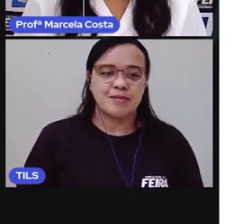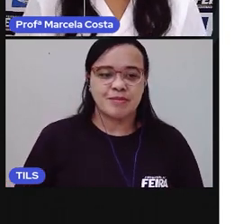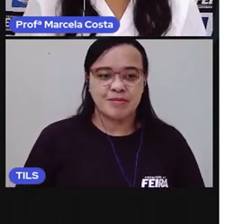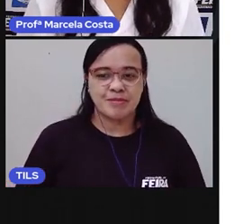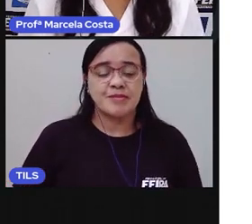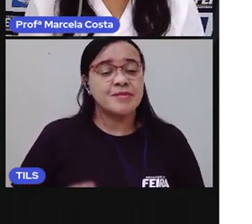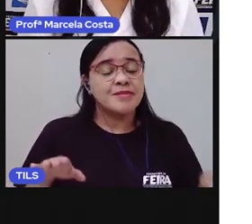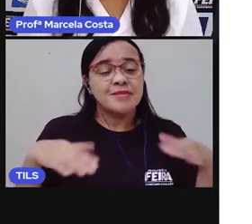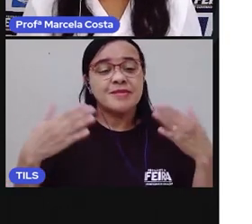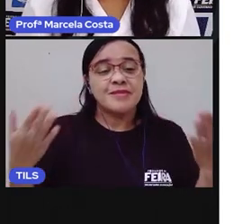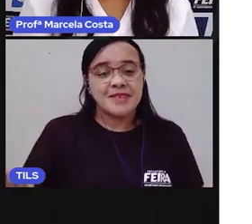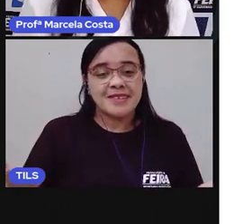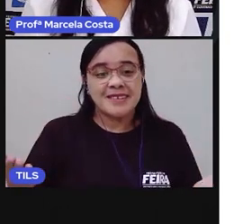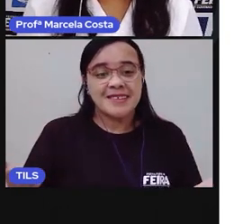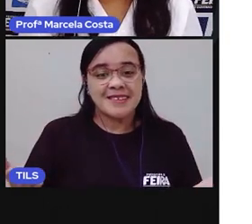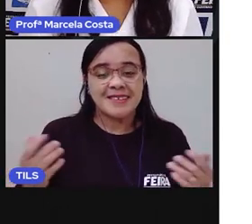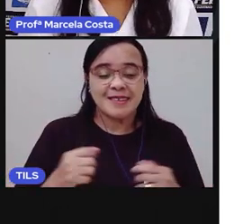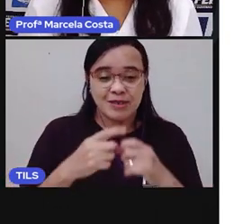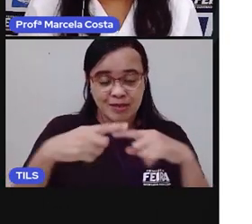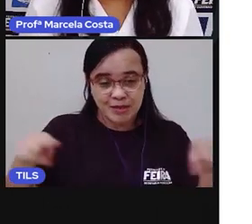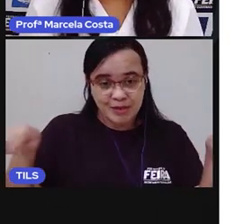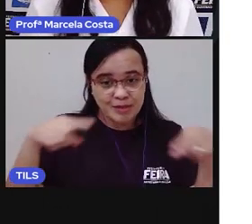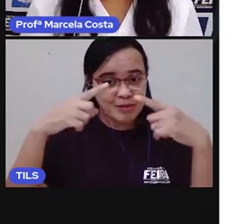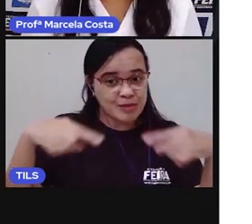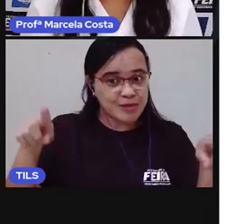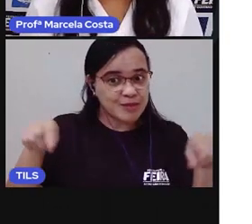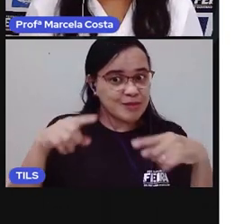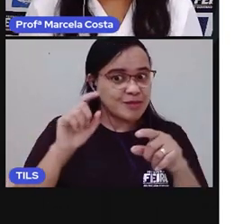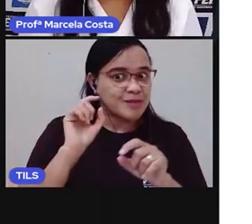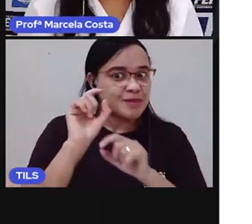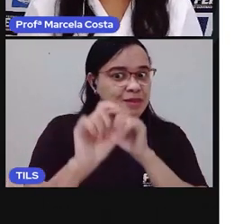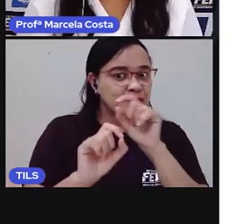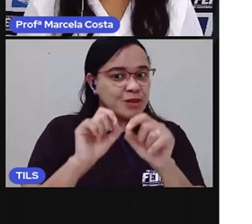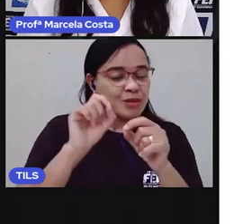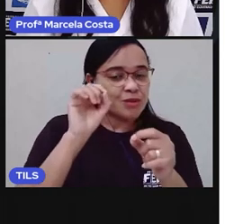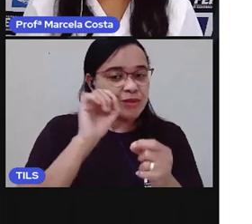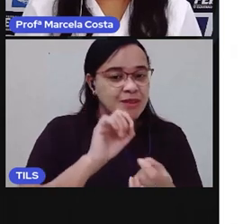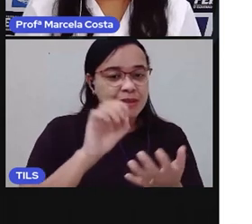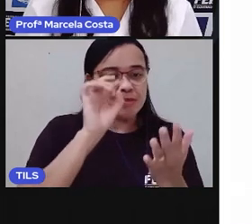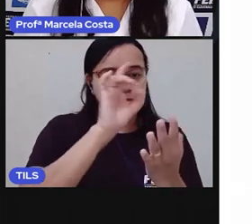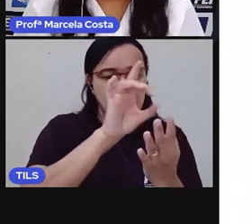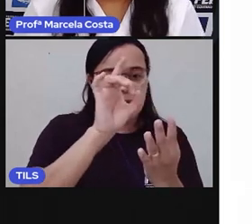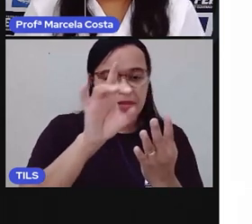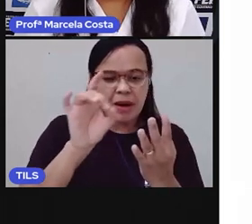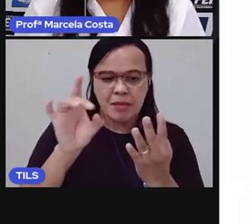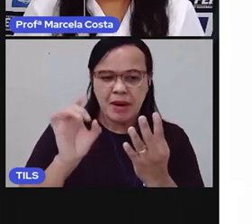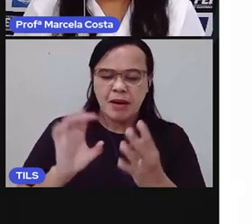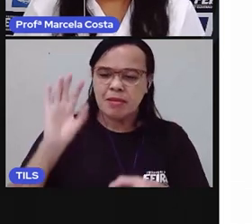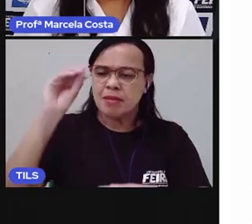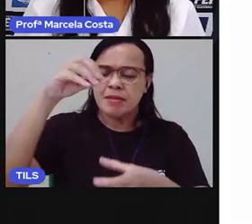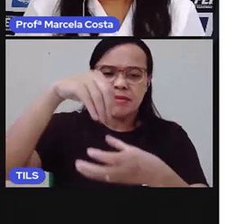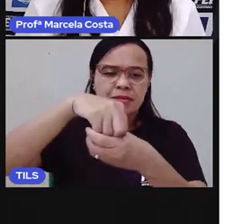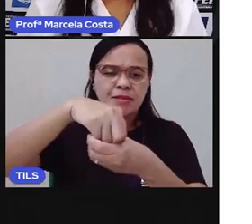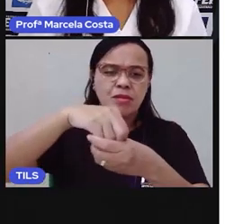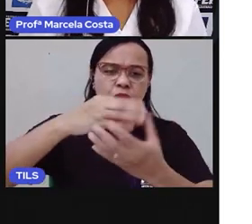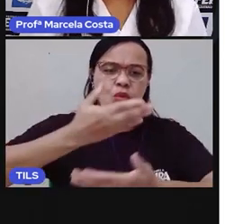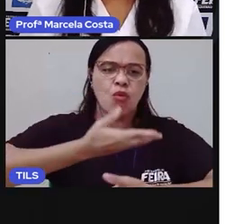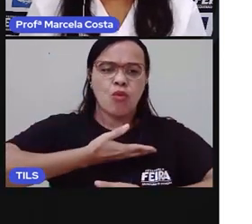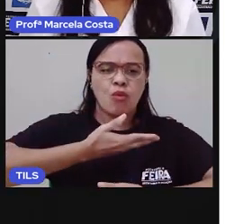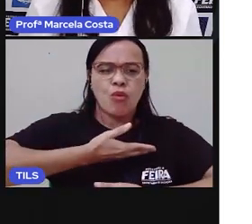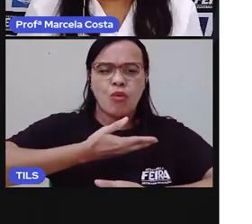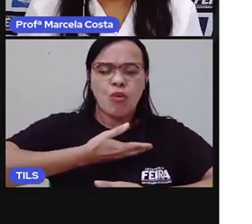e aí com essa música A gente também explicou algumas partes que compõem o corpo humano